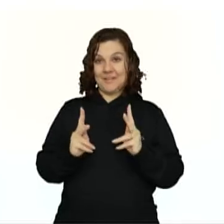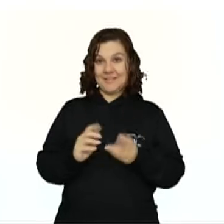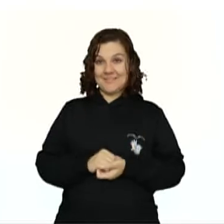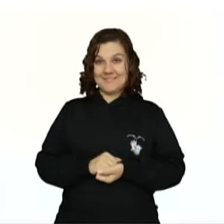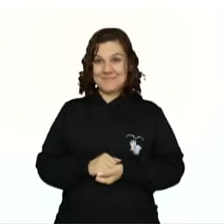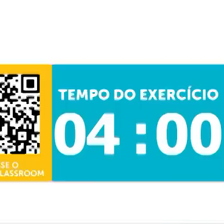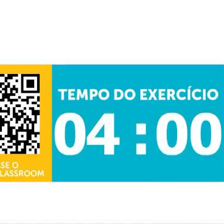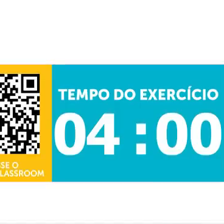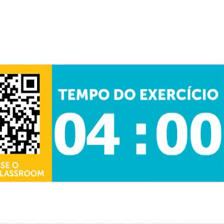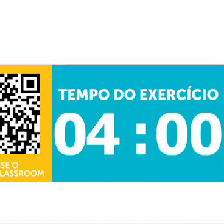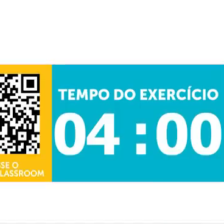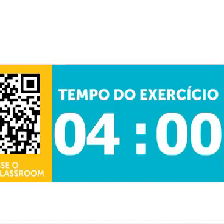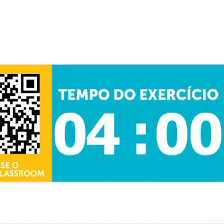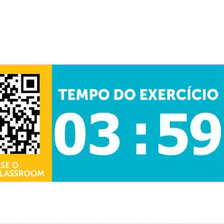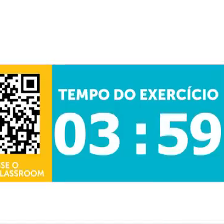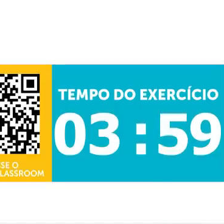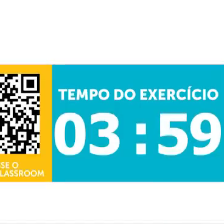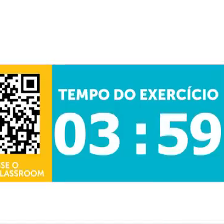oração.